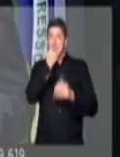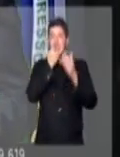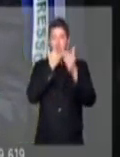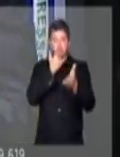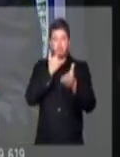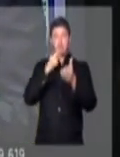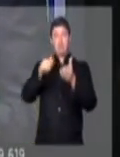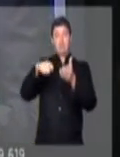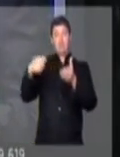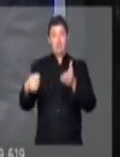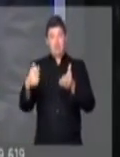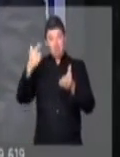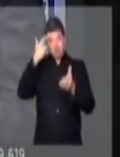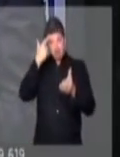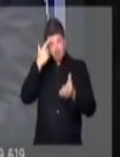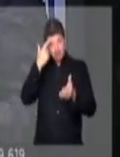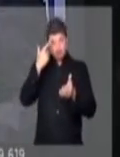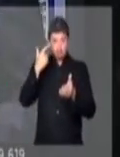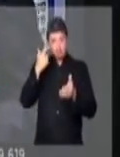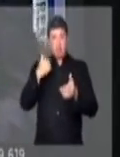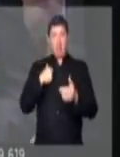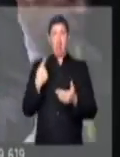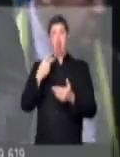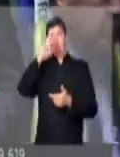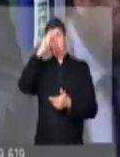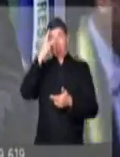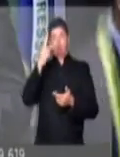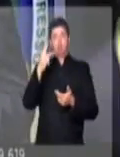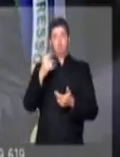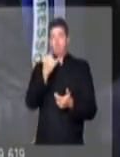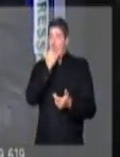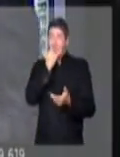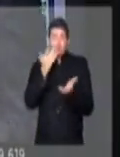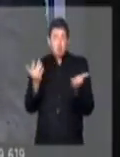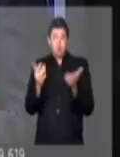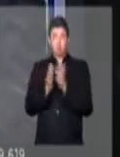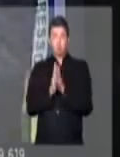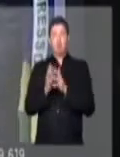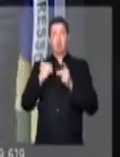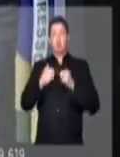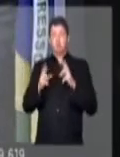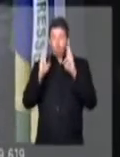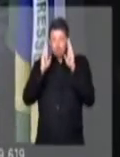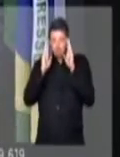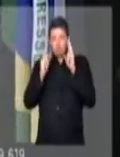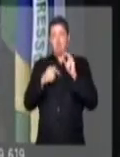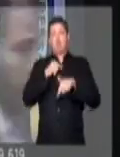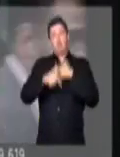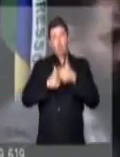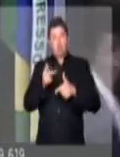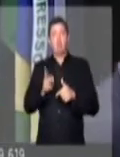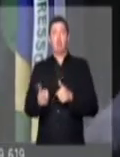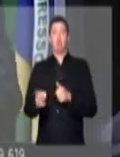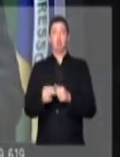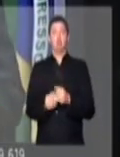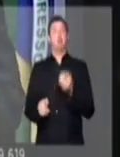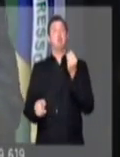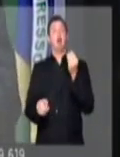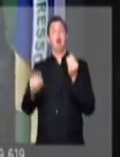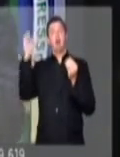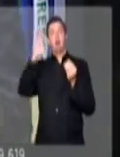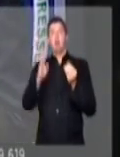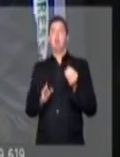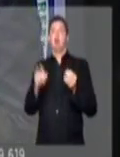desculpas àqueles que acham que porventura eu esteja equivocado. Torço e continuarei trabalhando para que o